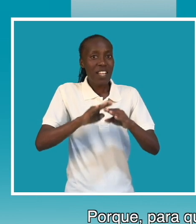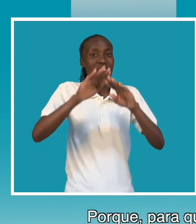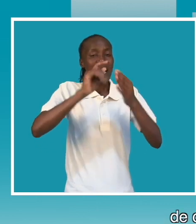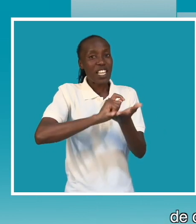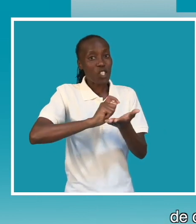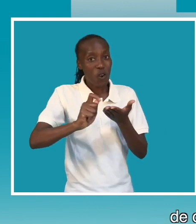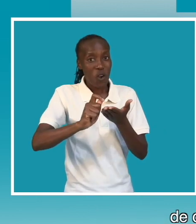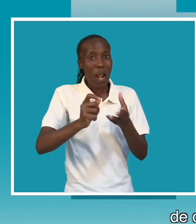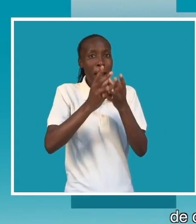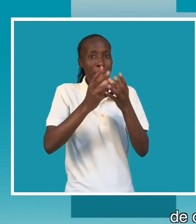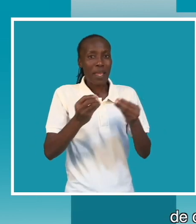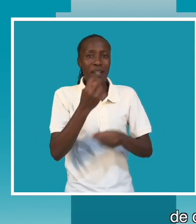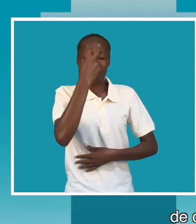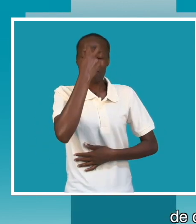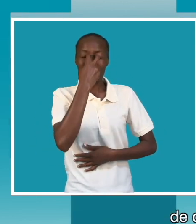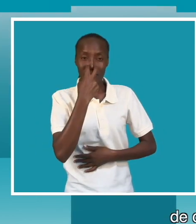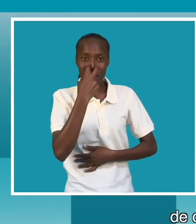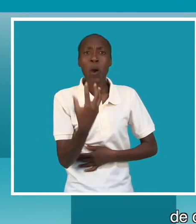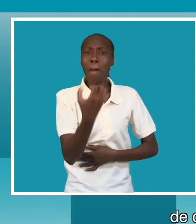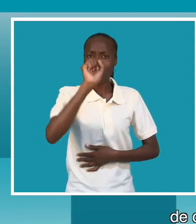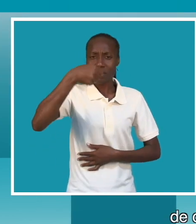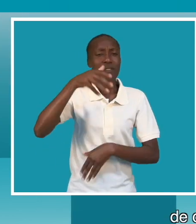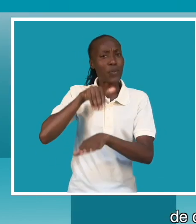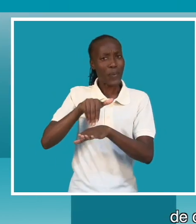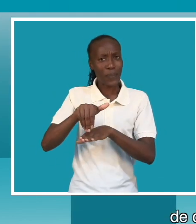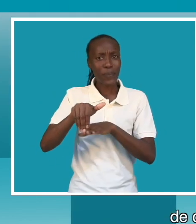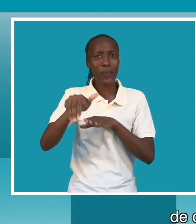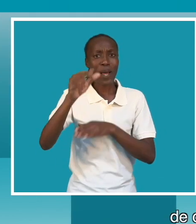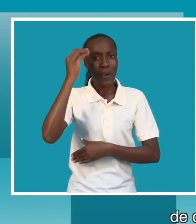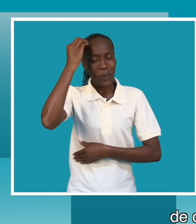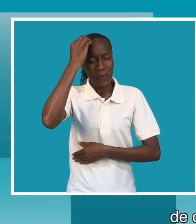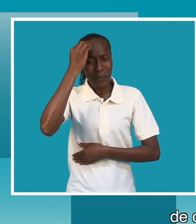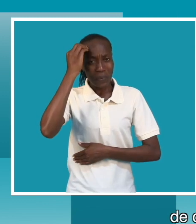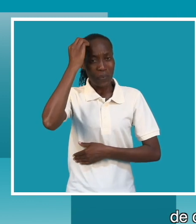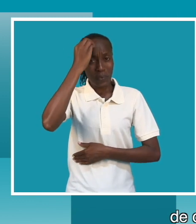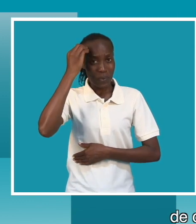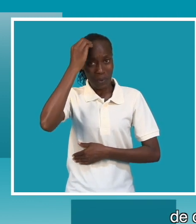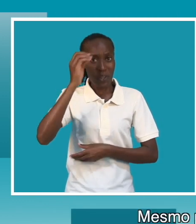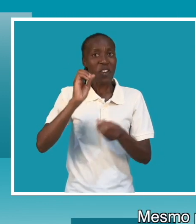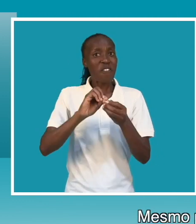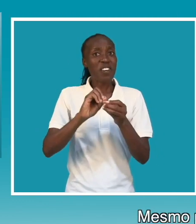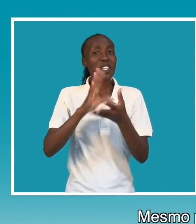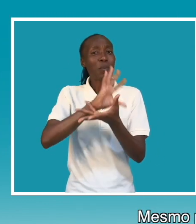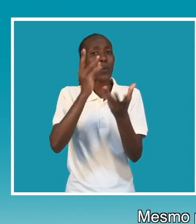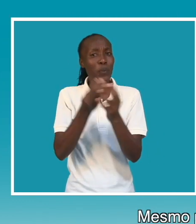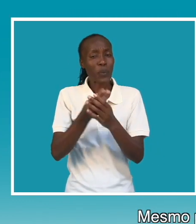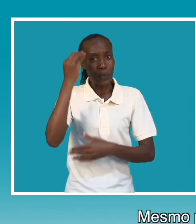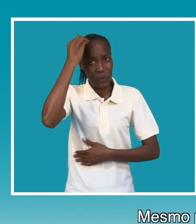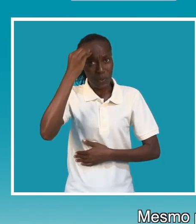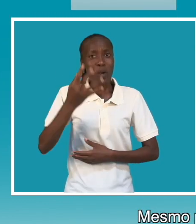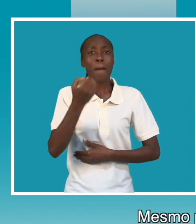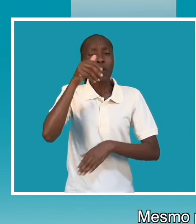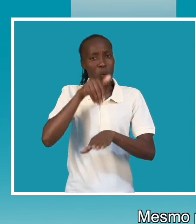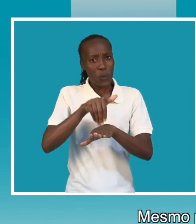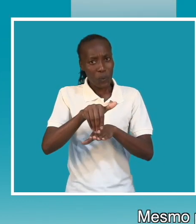a vantagem é de continuar com o seu sonho, realizar aquilo que era o seu sonho. Mesmo aquele que